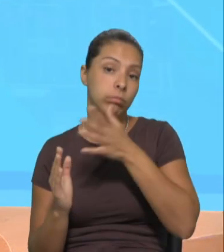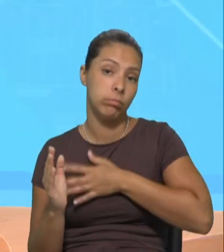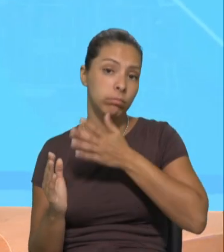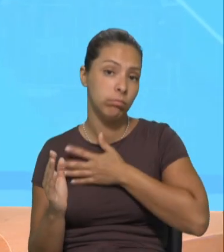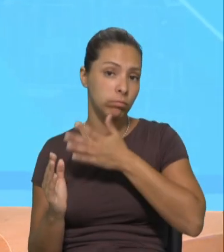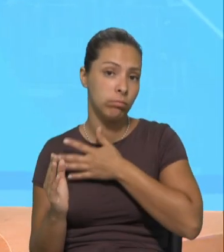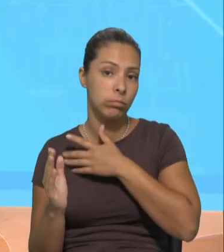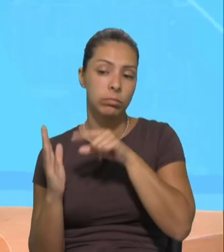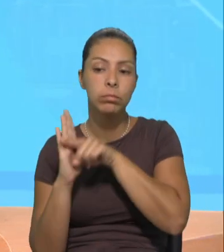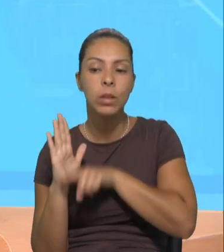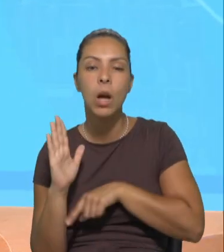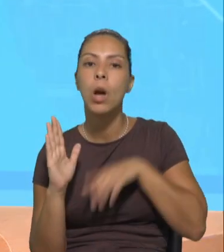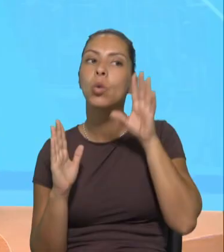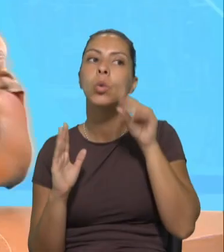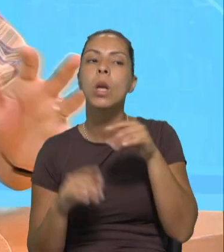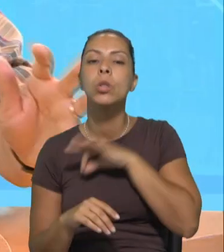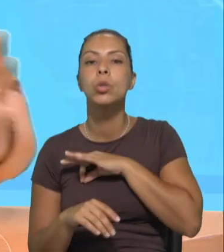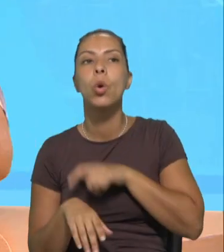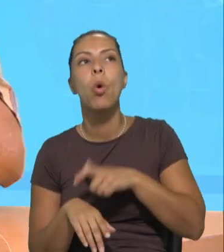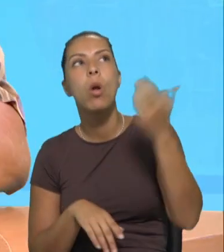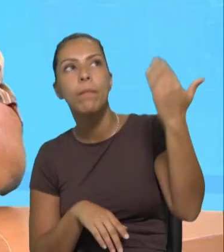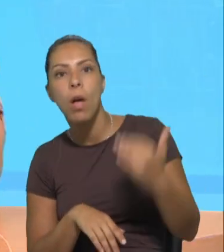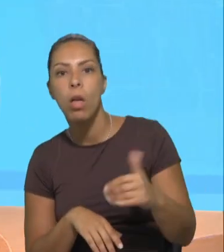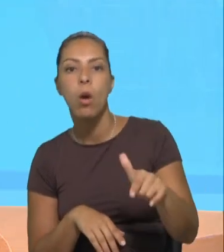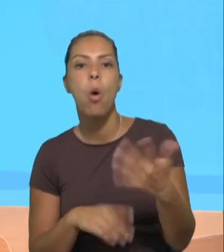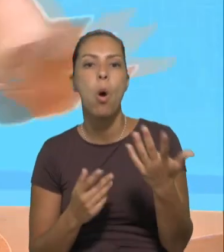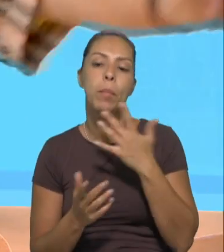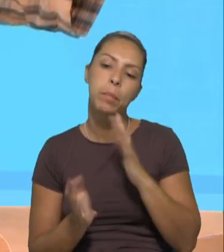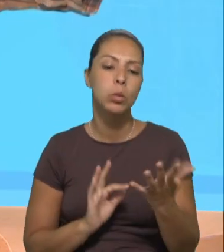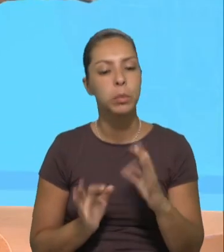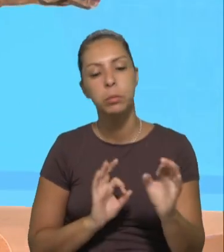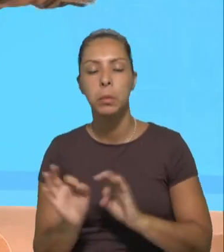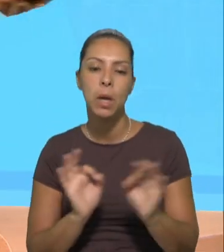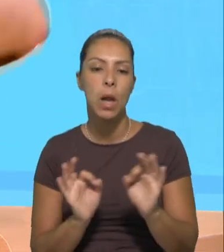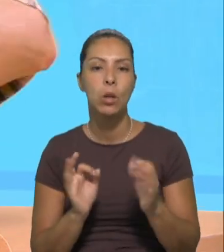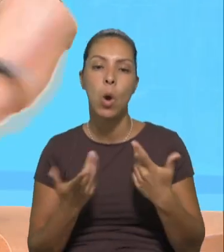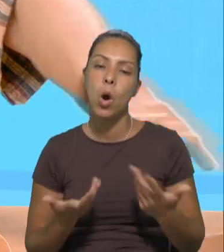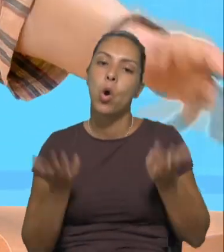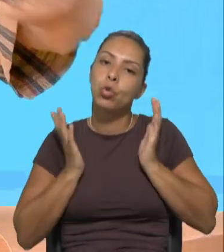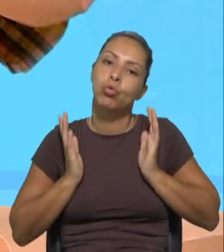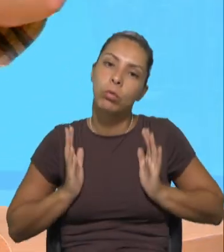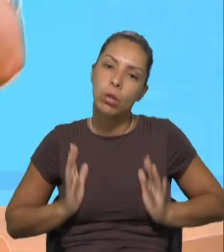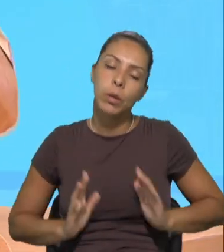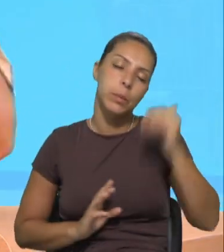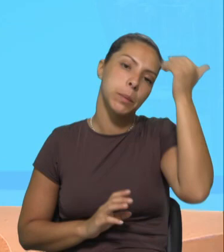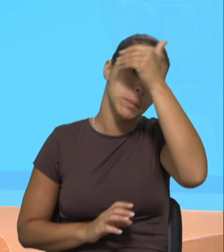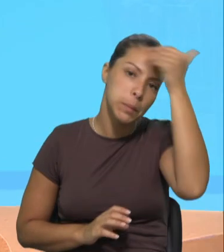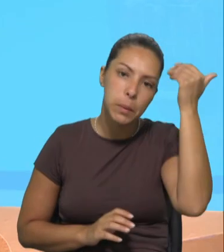não sei a que horas é que o Senhor vai chegar, mas eu mais ou menos tenho as coisas preparadas, portanto agora vou descansar, vou